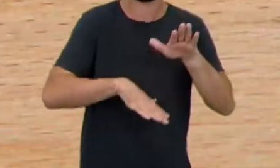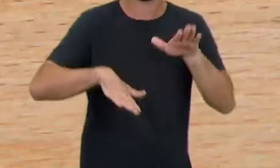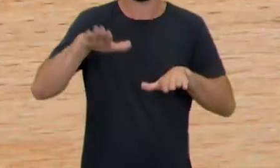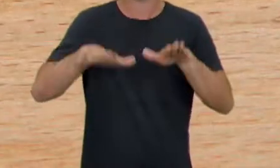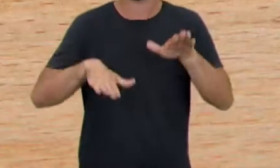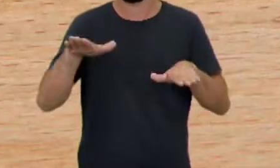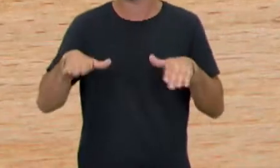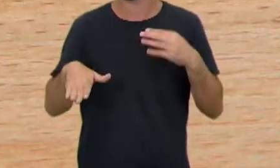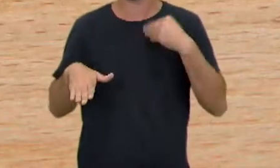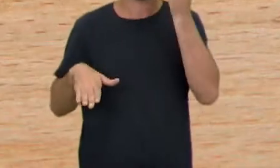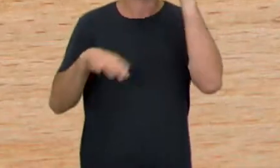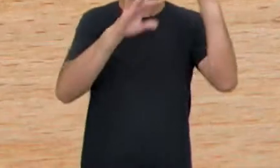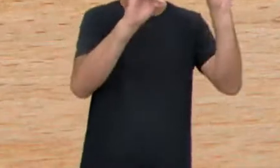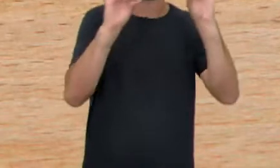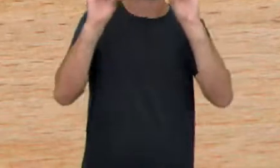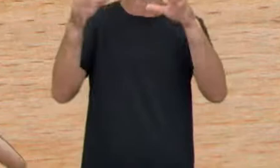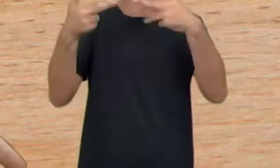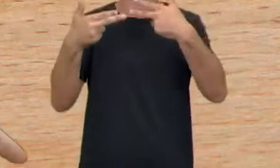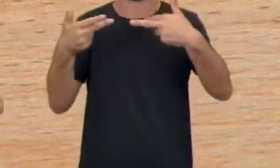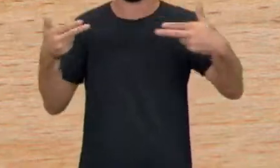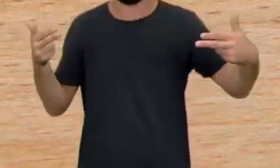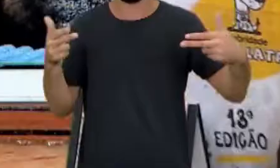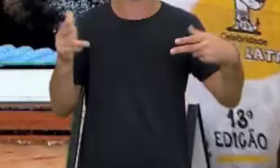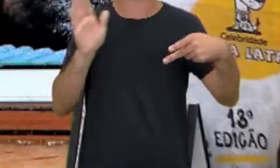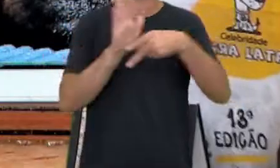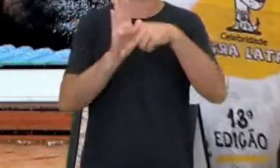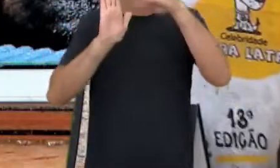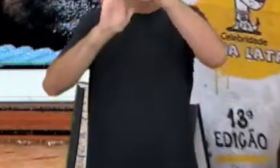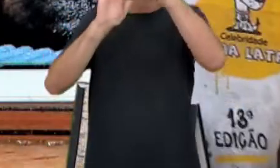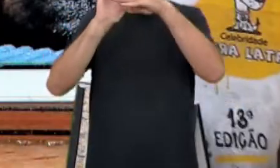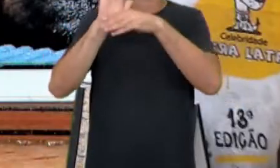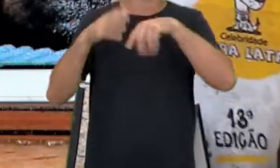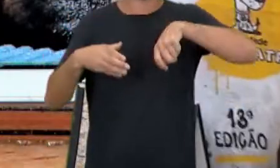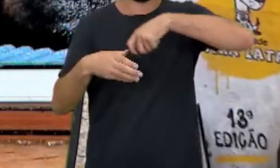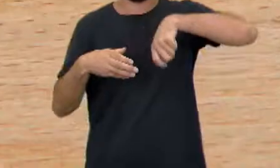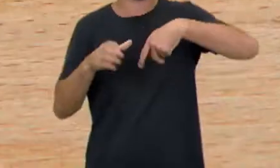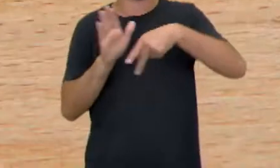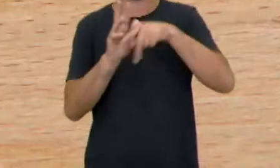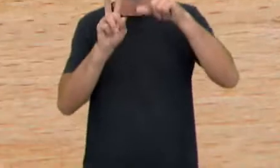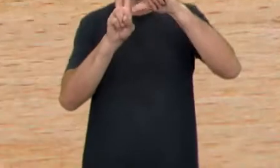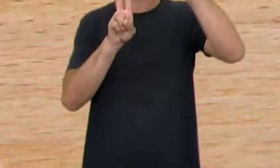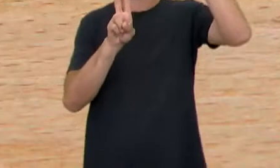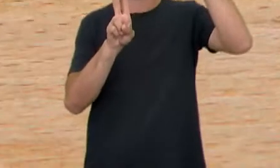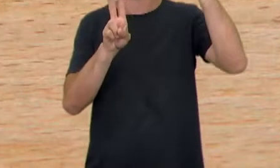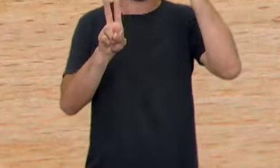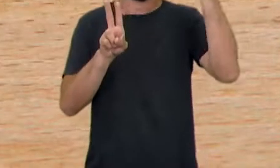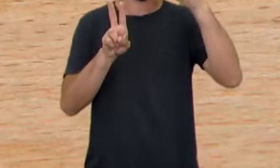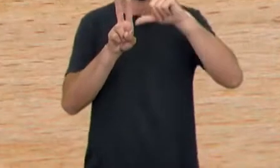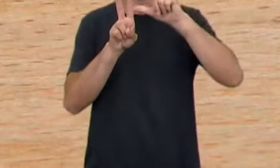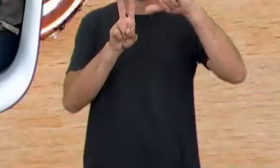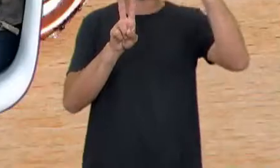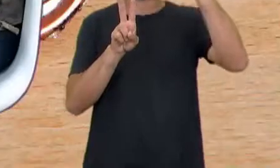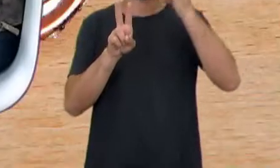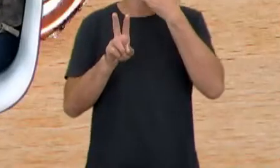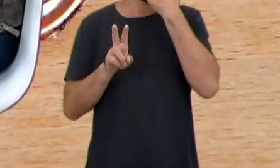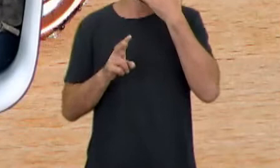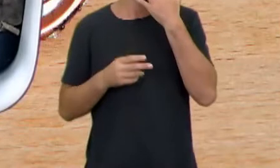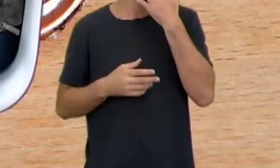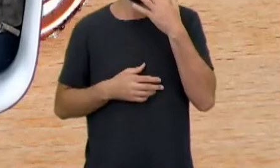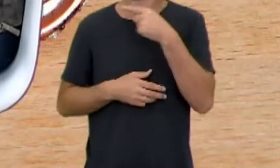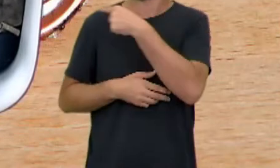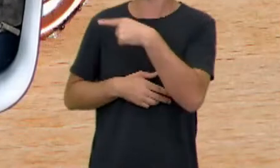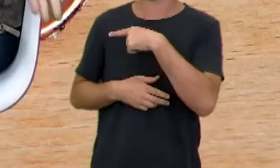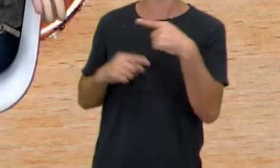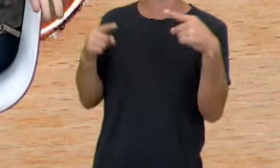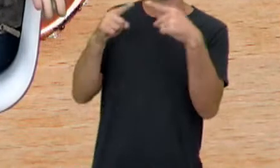né? Mas é também ativismo, porque as receitas são veganas. Então, assim, eu compartilho as receitas. Está interligado ali com a proposta